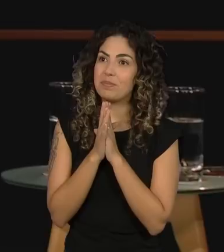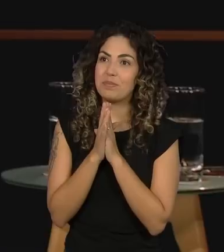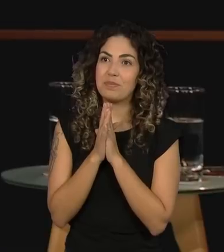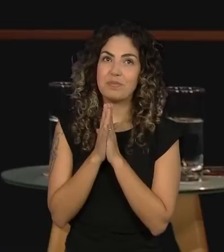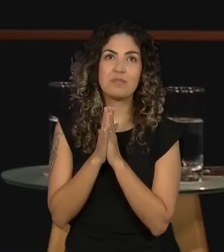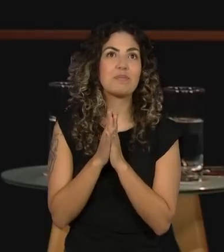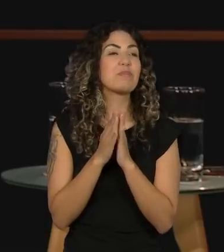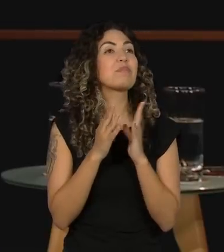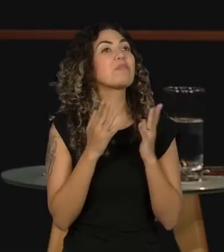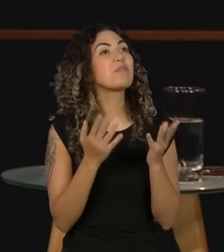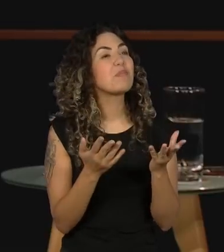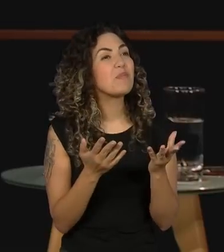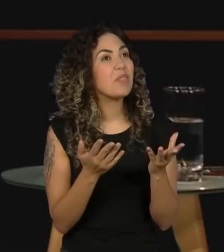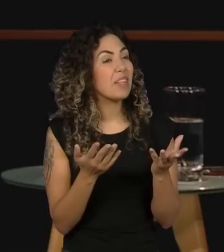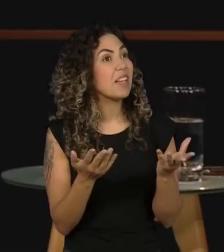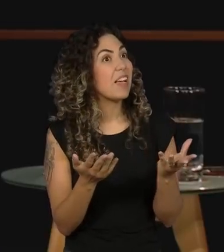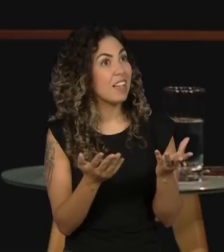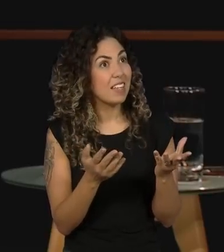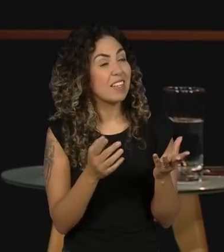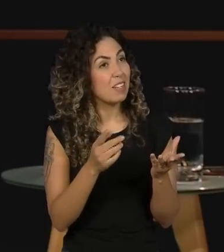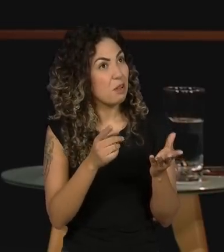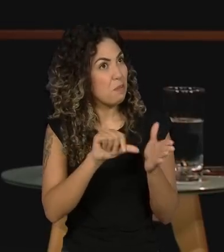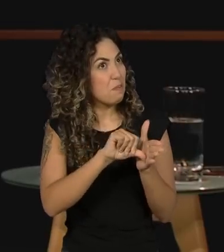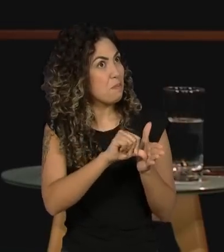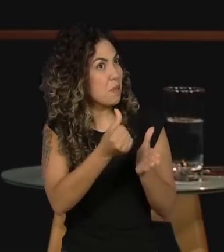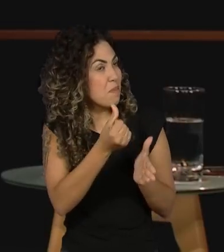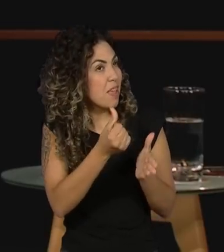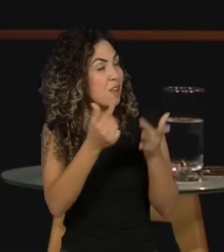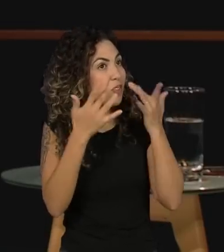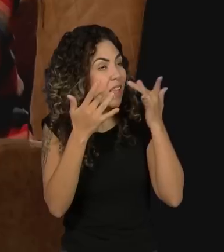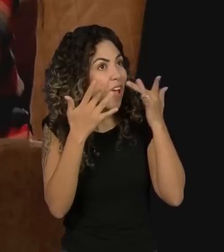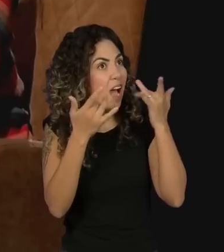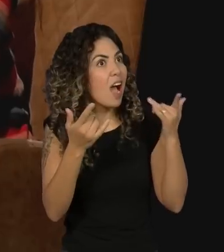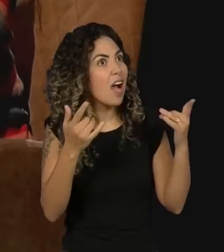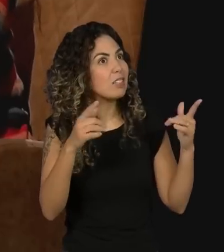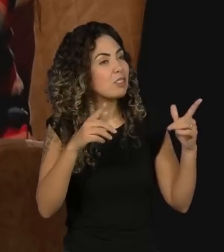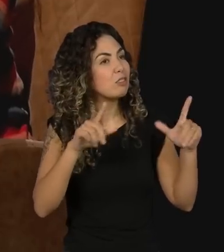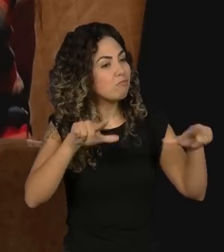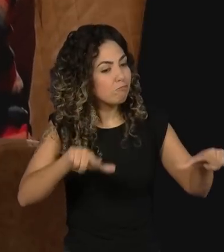Tambores, primeira montagem, dentro do tablado. Aham.